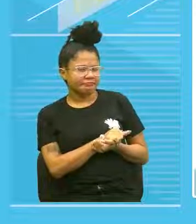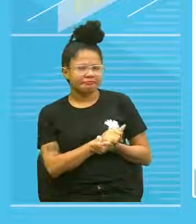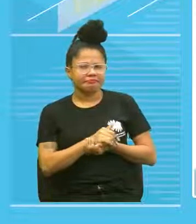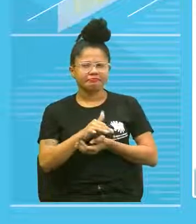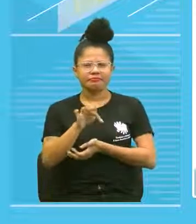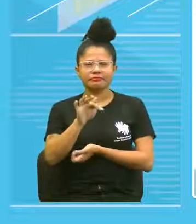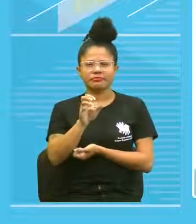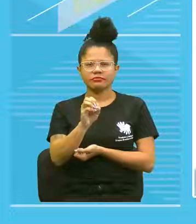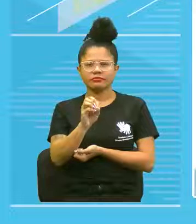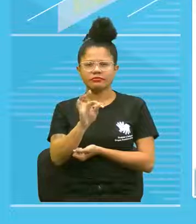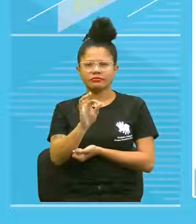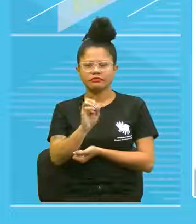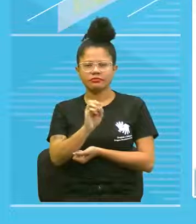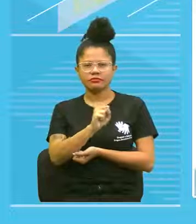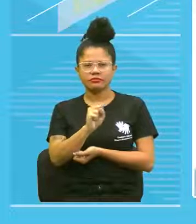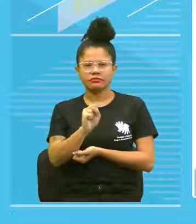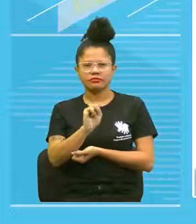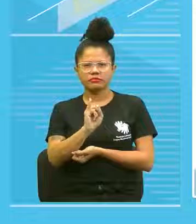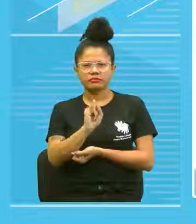artificial